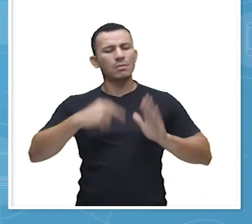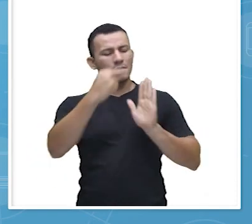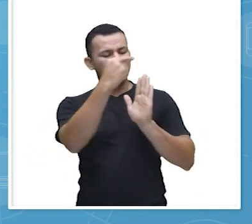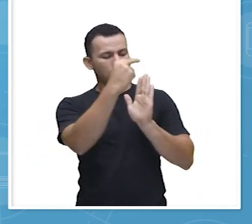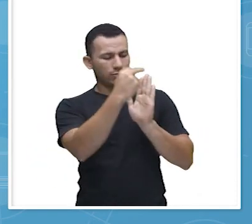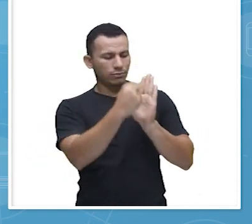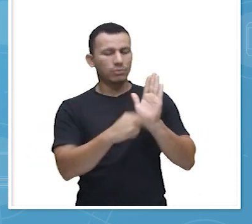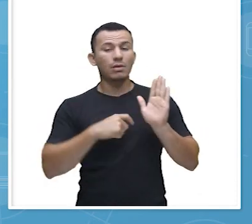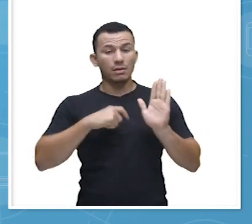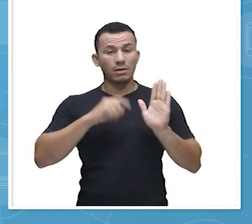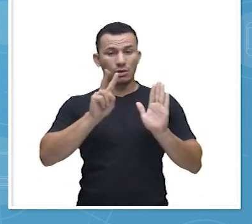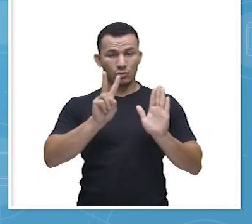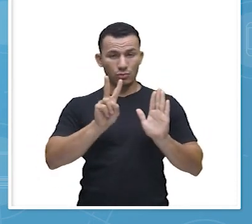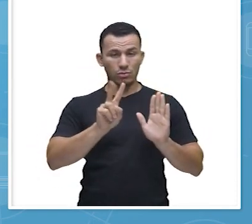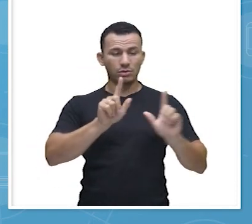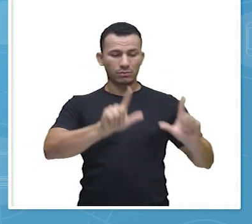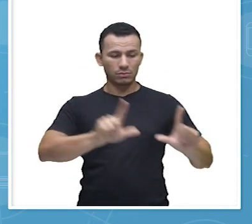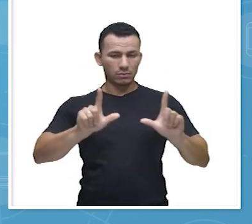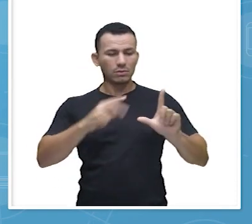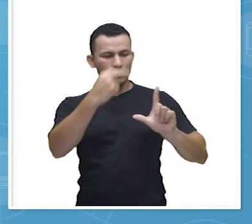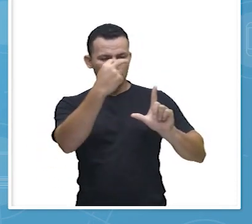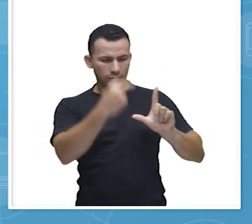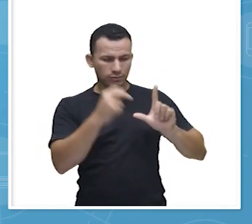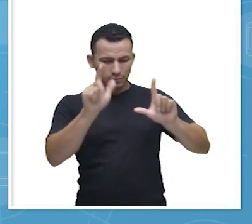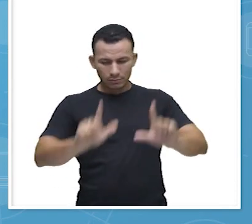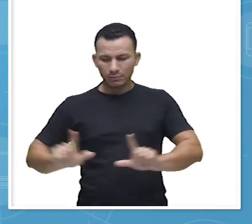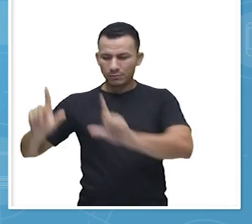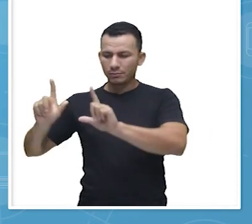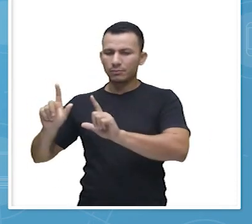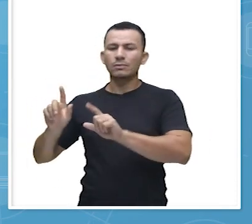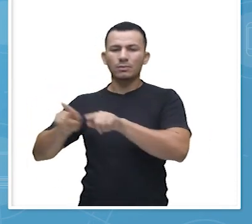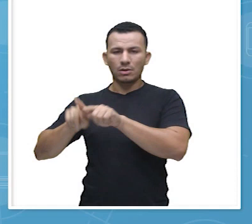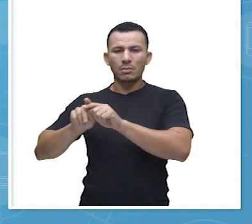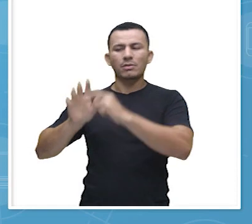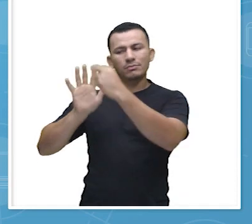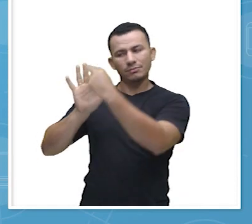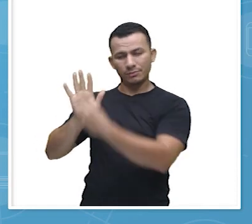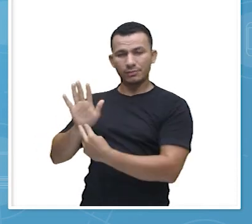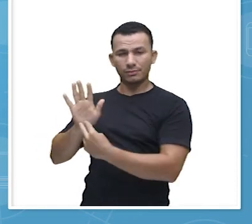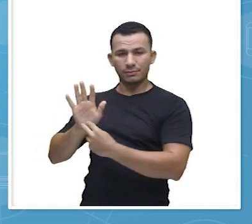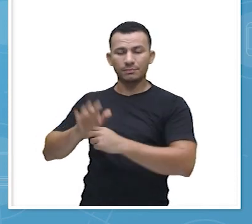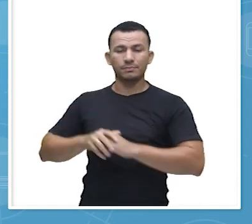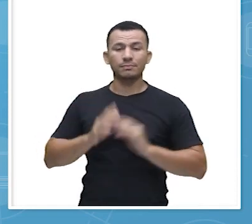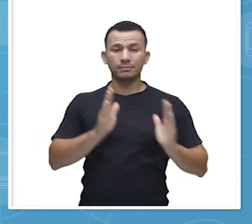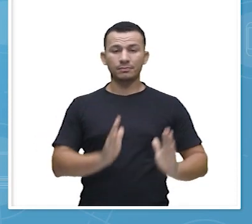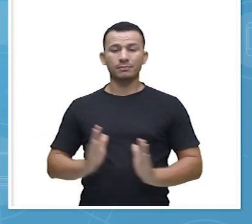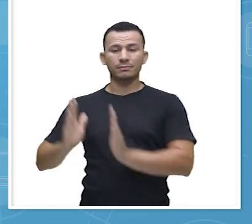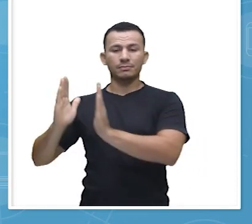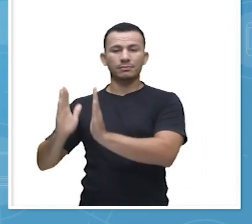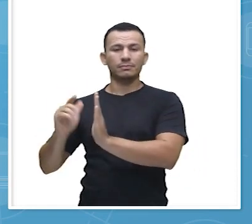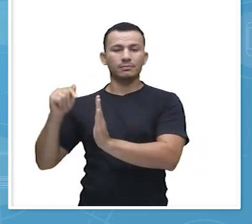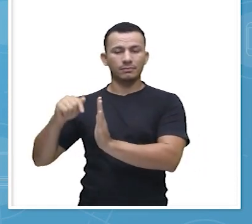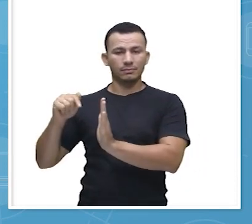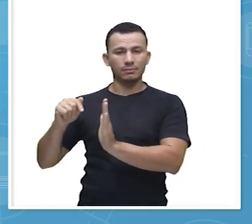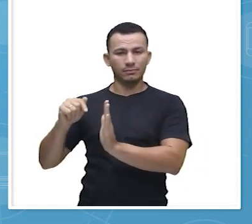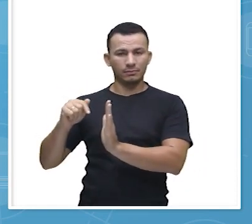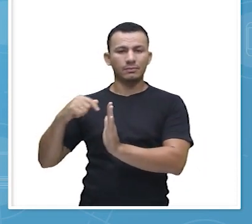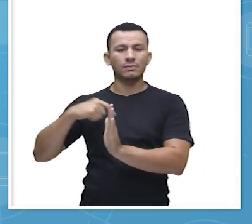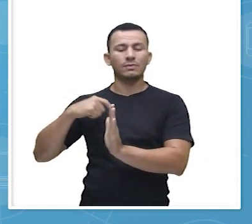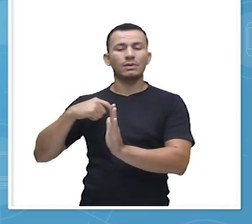nessa primeira questão. Pode passar rapidinho, por favor. E na sequência, na próxima cartela,